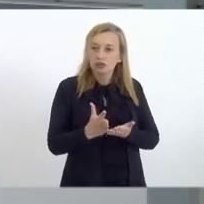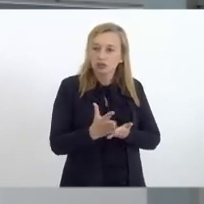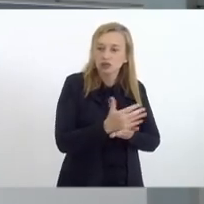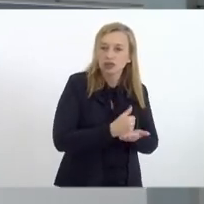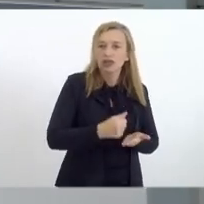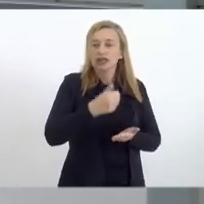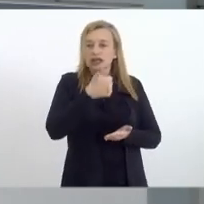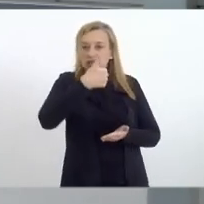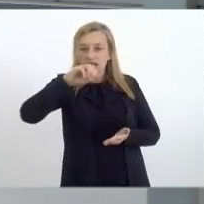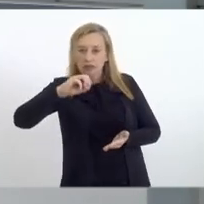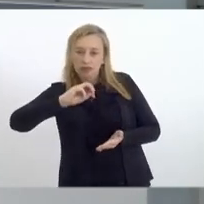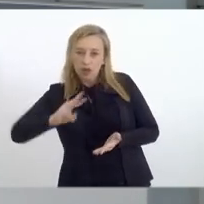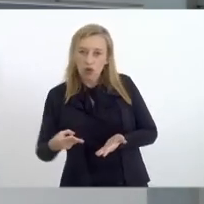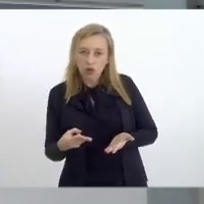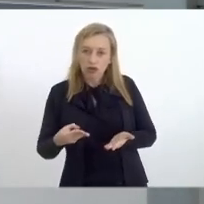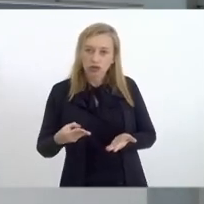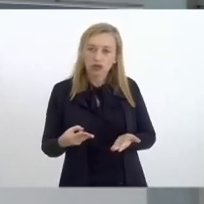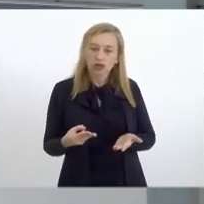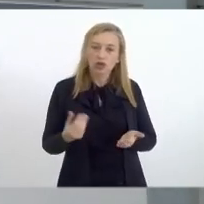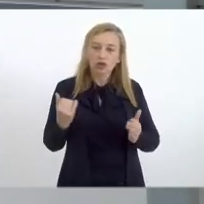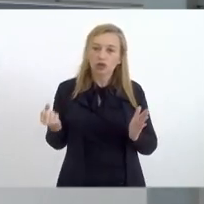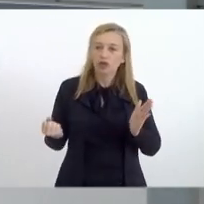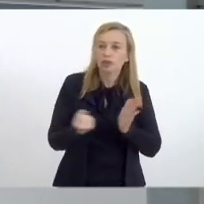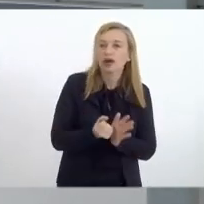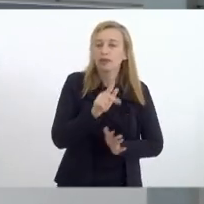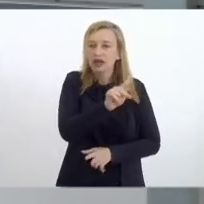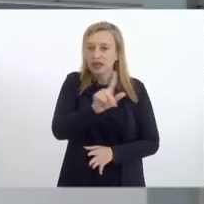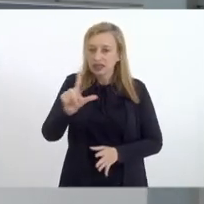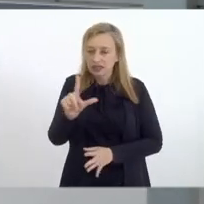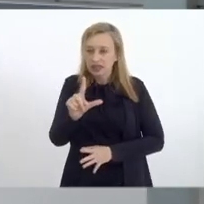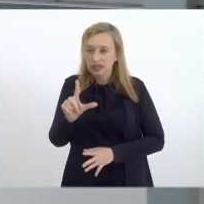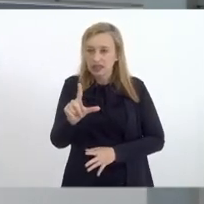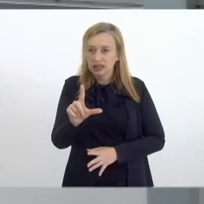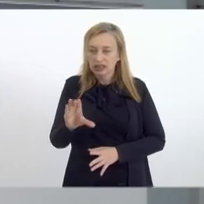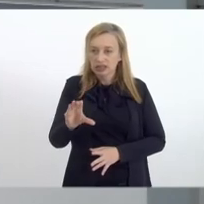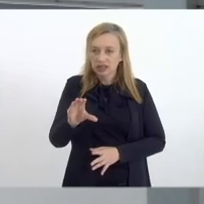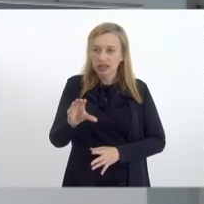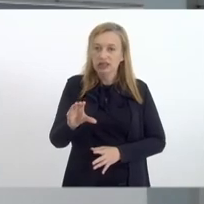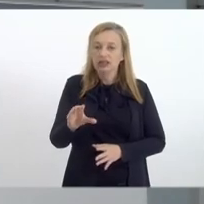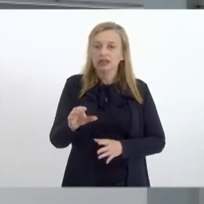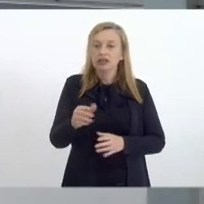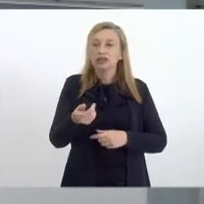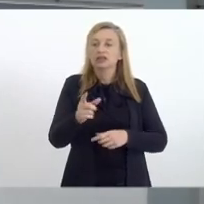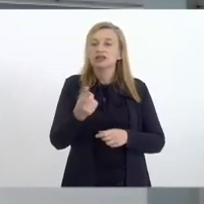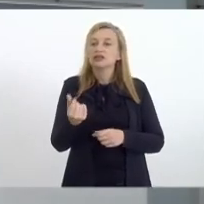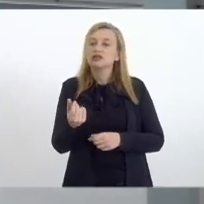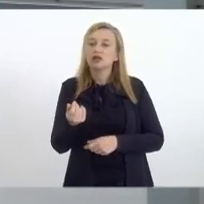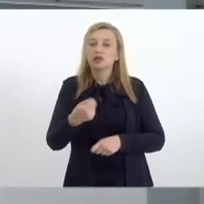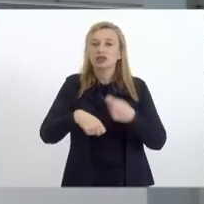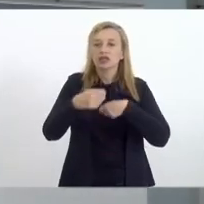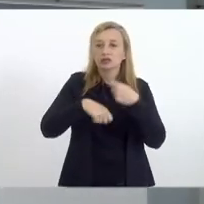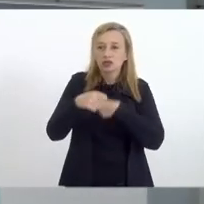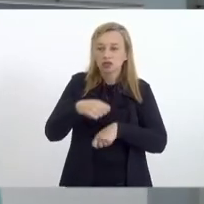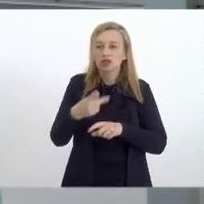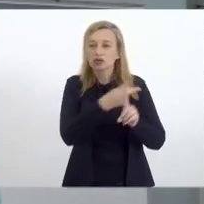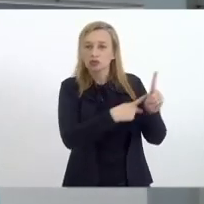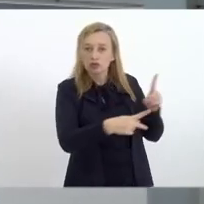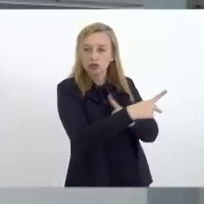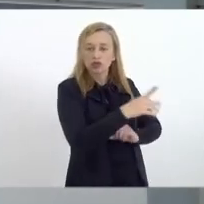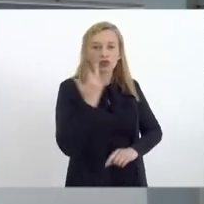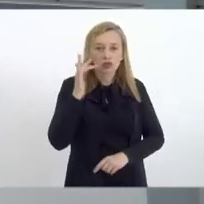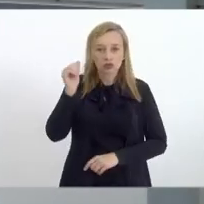milhões. E qual o impacto do PLC na taxa de administração no Rio Previdência e no Tesouro